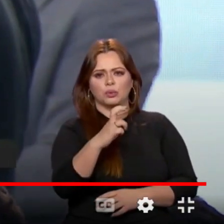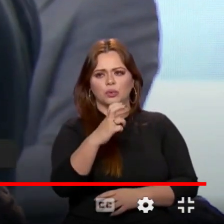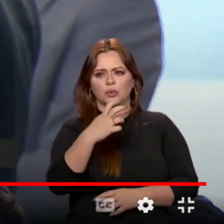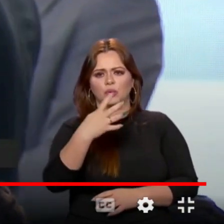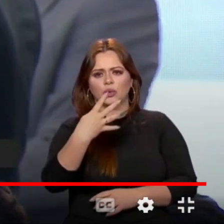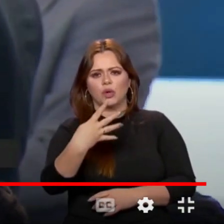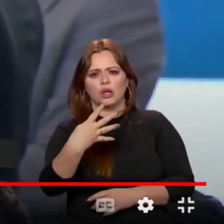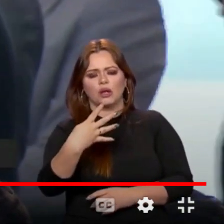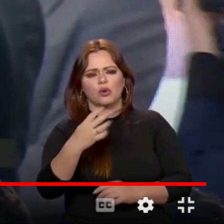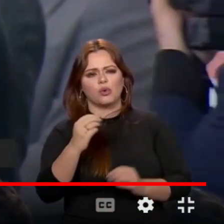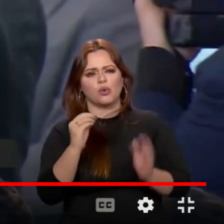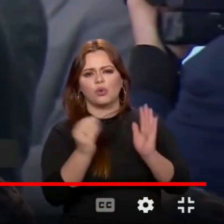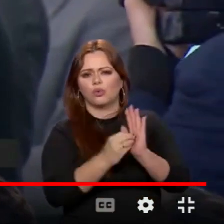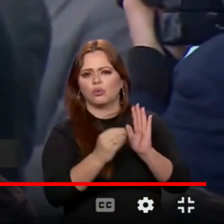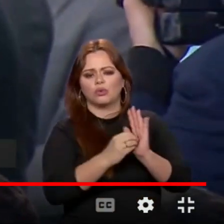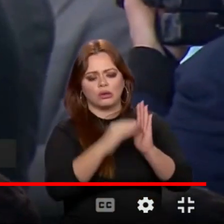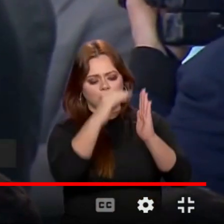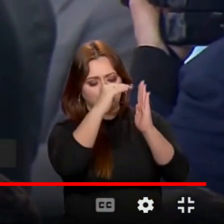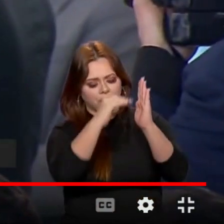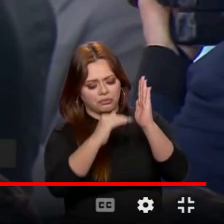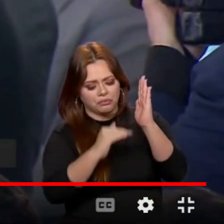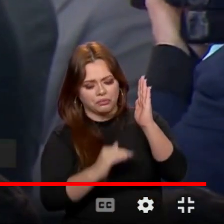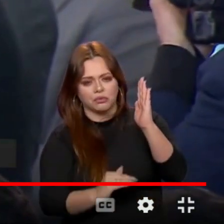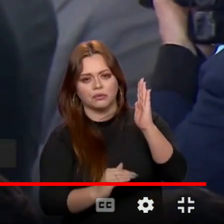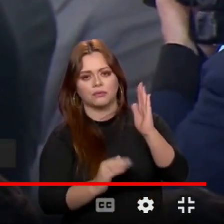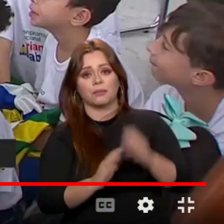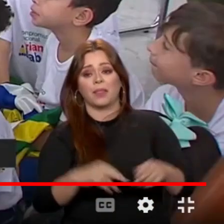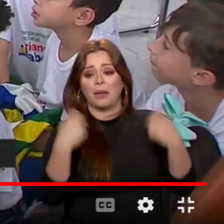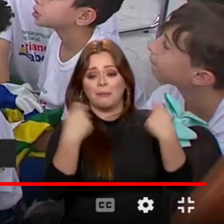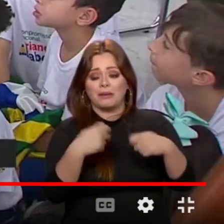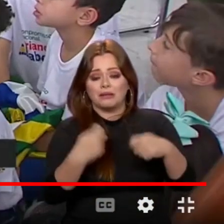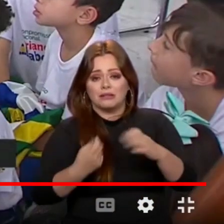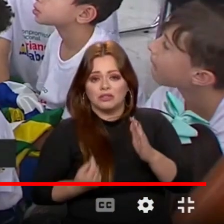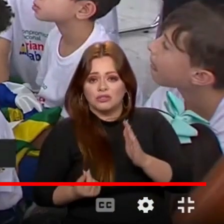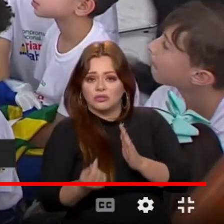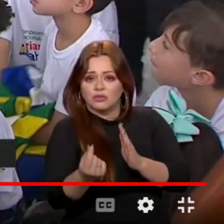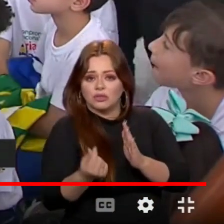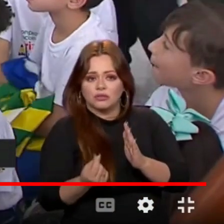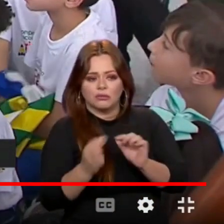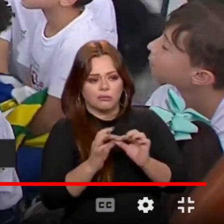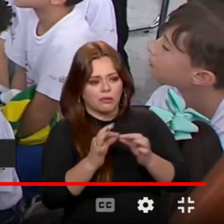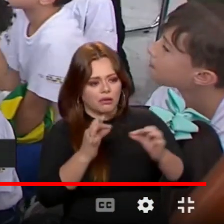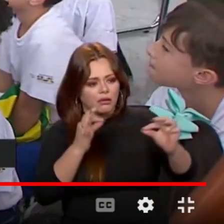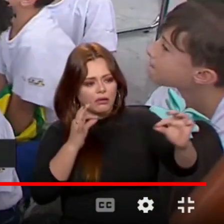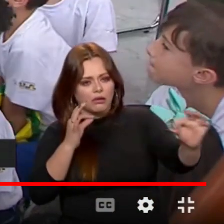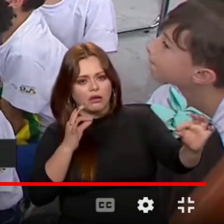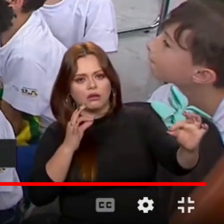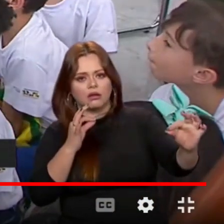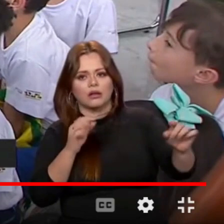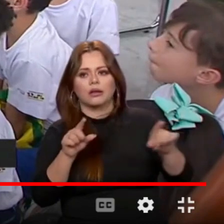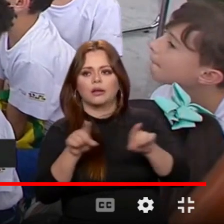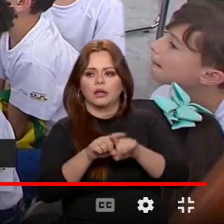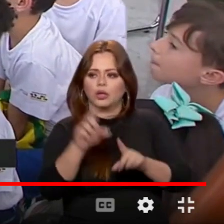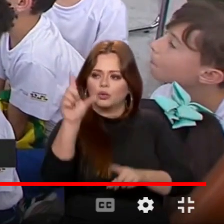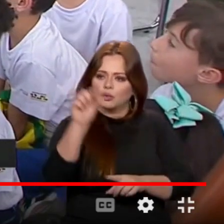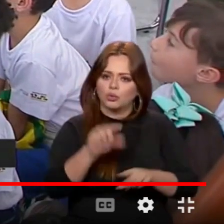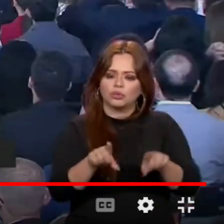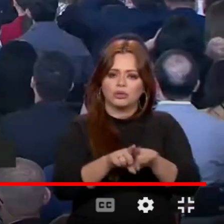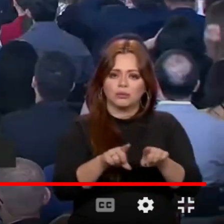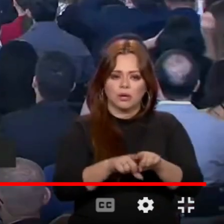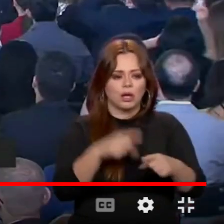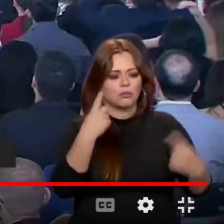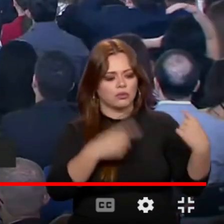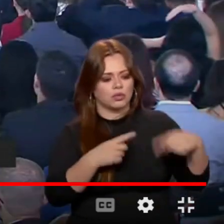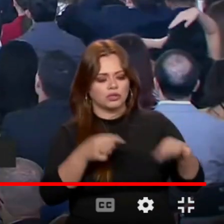outros setores da atividade pública, precisa de investimento de médio e longo prazo, de política correta,